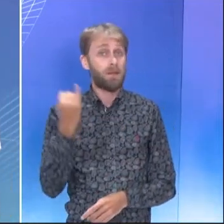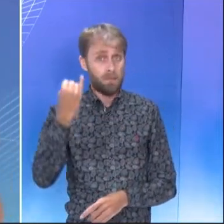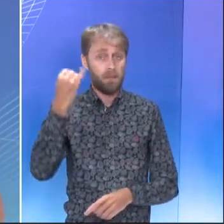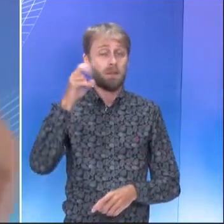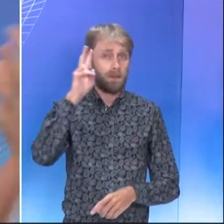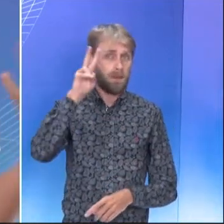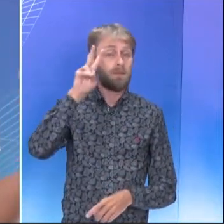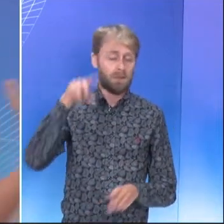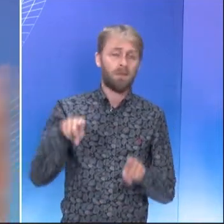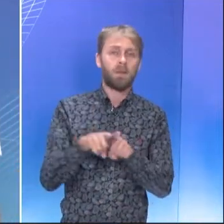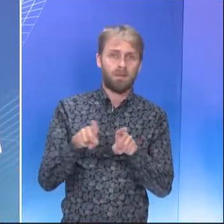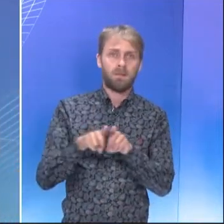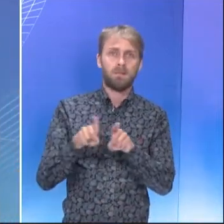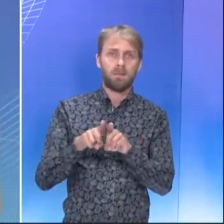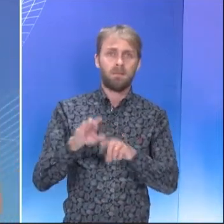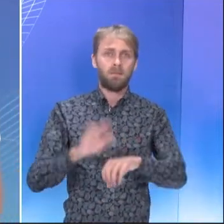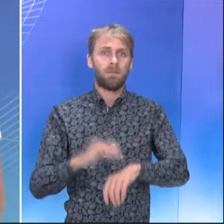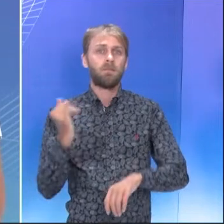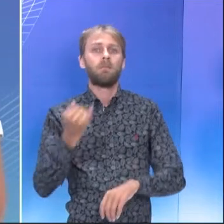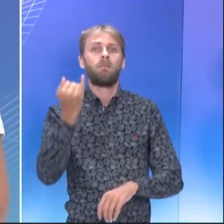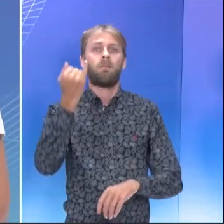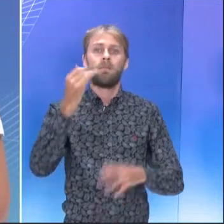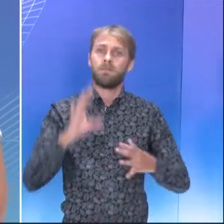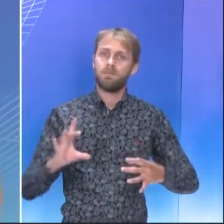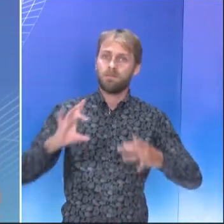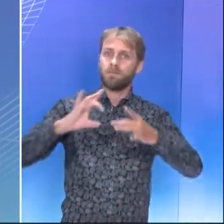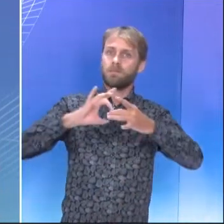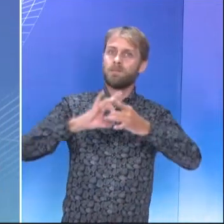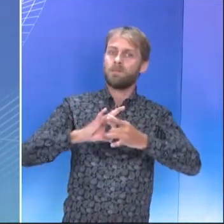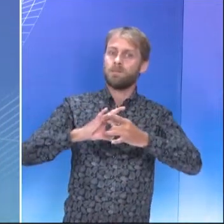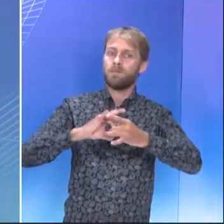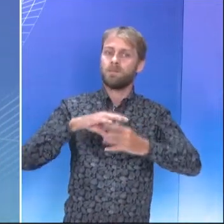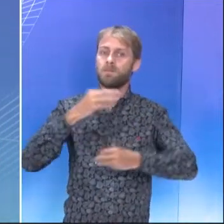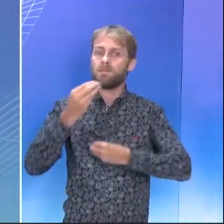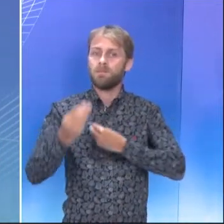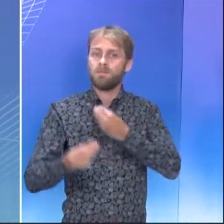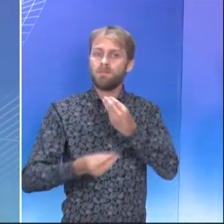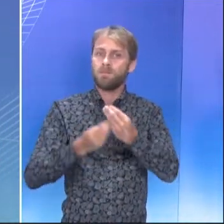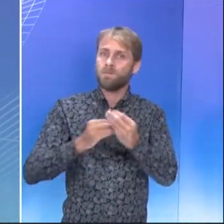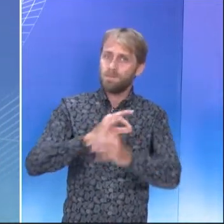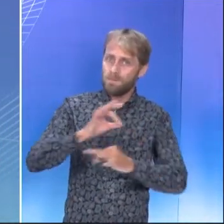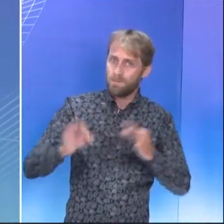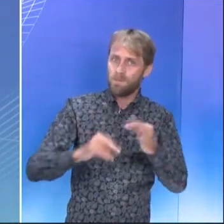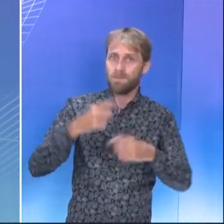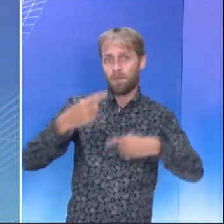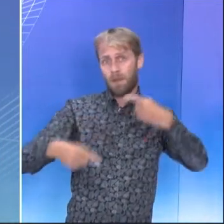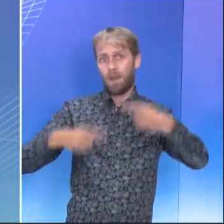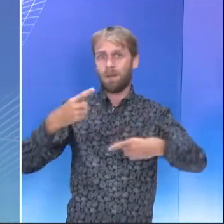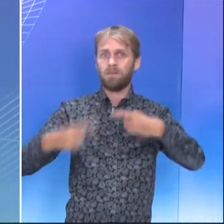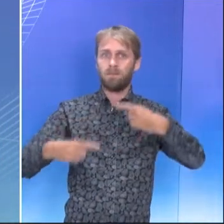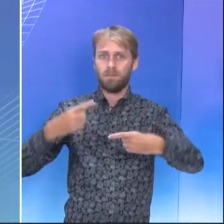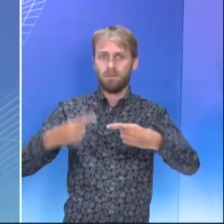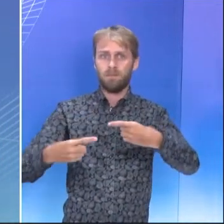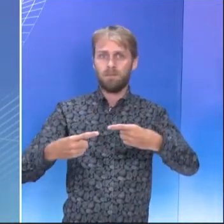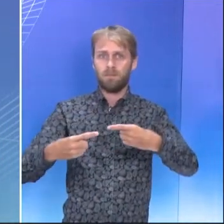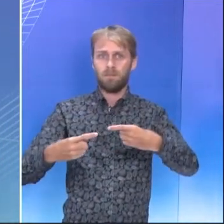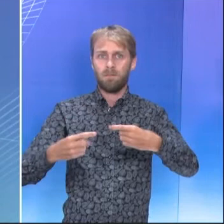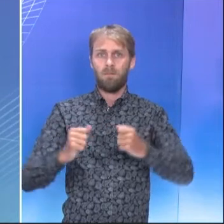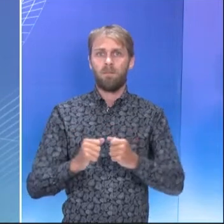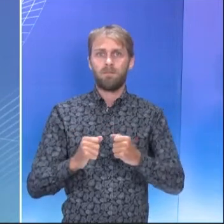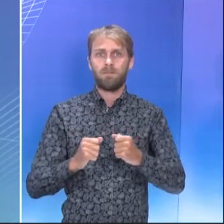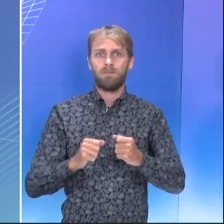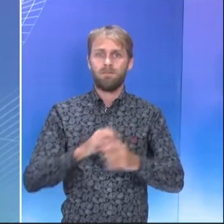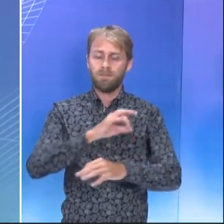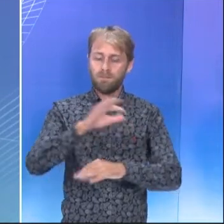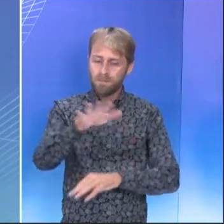histórica, mas principalmente contextualizar de que forma que a organização política, nesse caso aqui, a organização